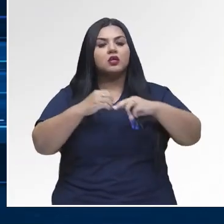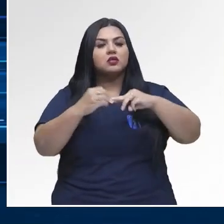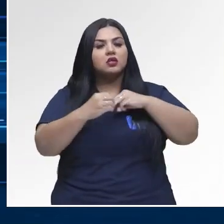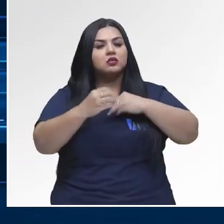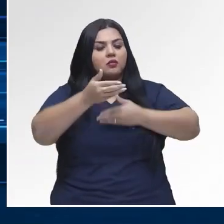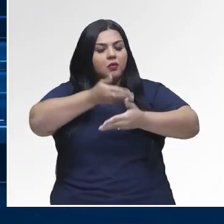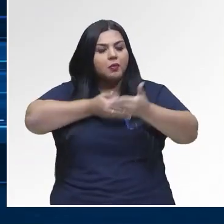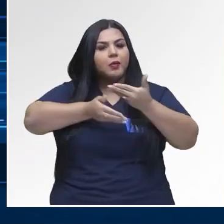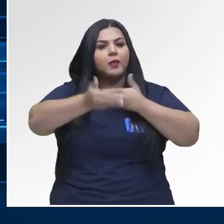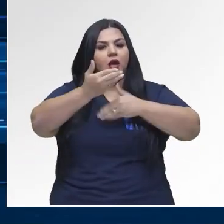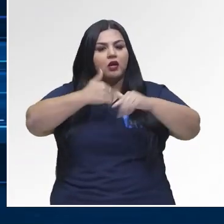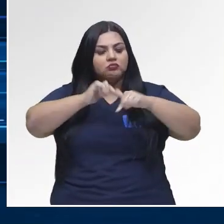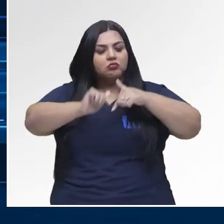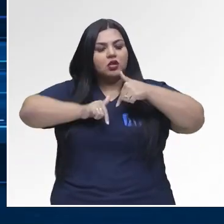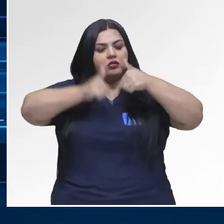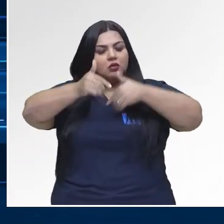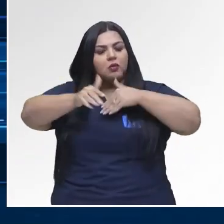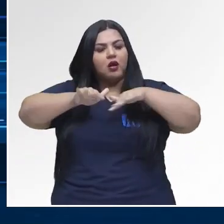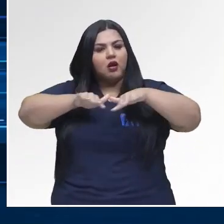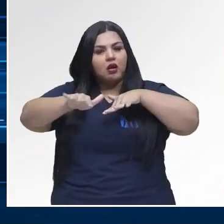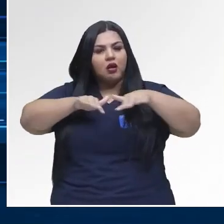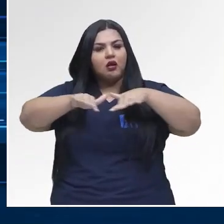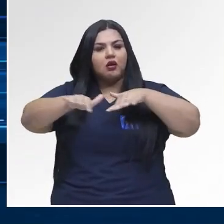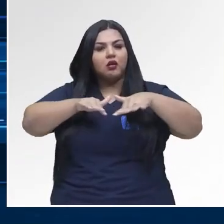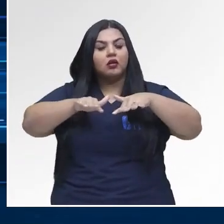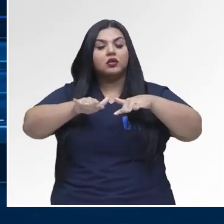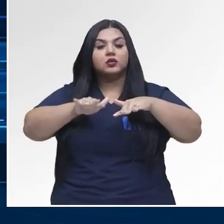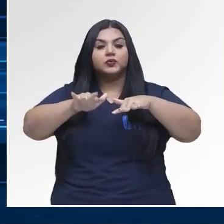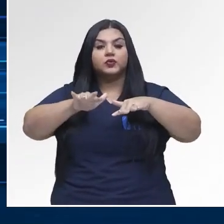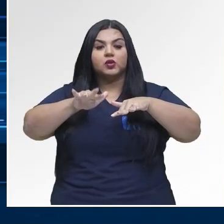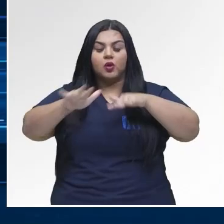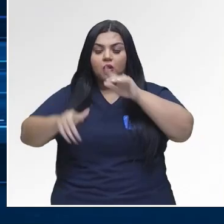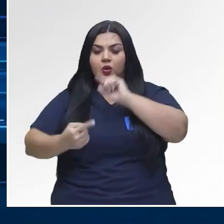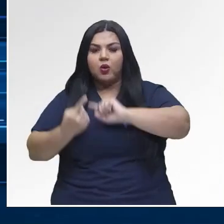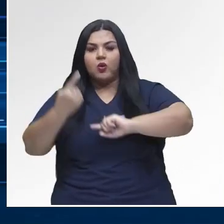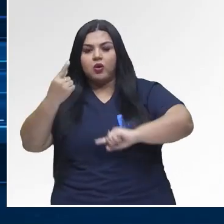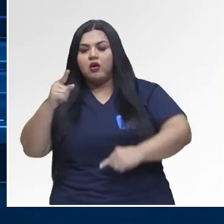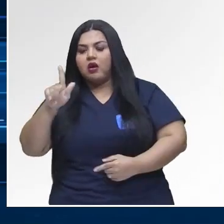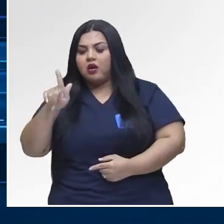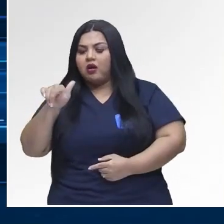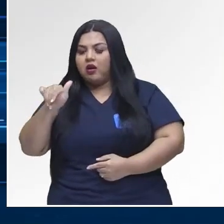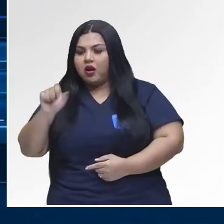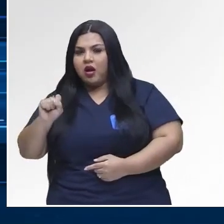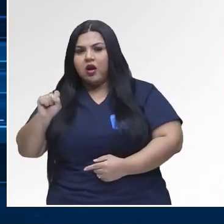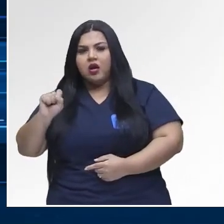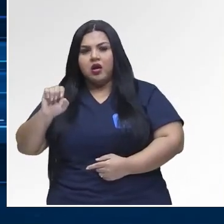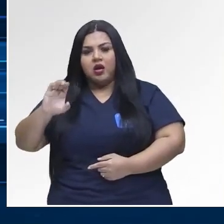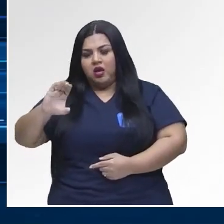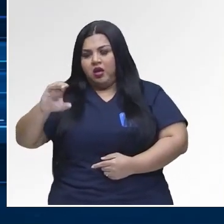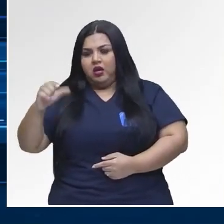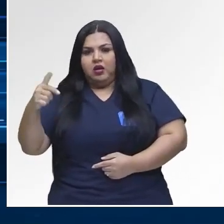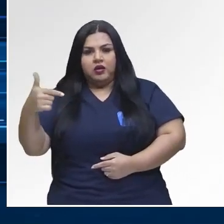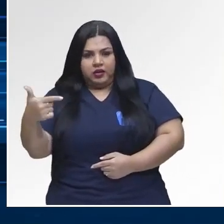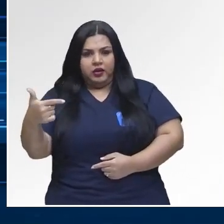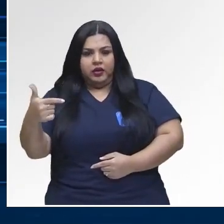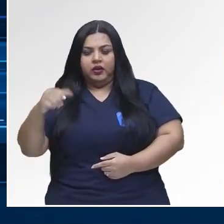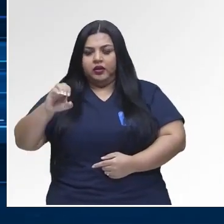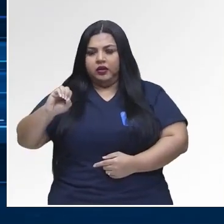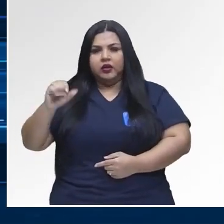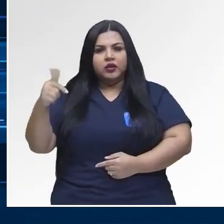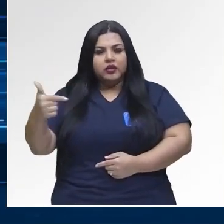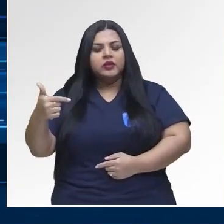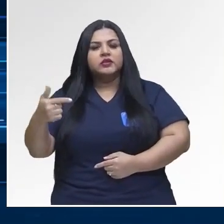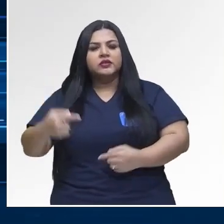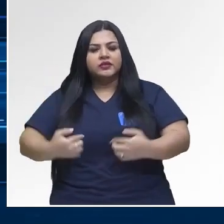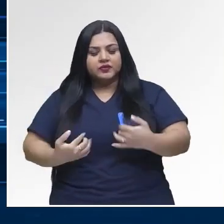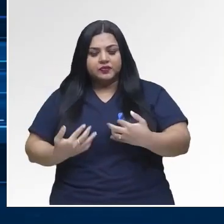ali suas atividades. E aí, um dos metabólitos é o gás carbônico. E aí, o que acontece? O gás carbônico retorna para os pulmões